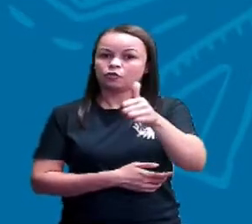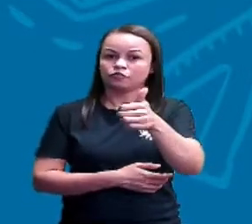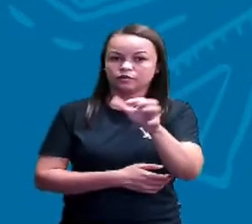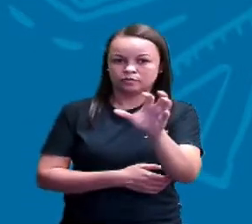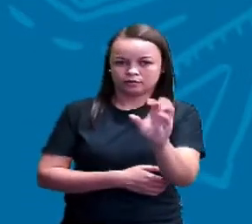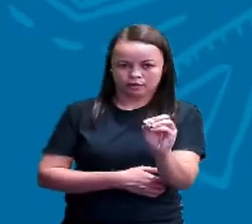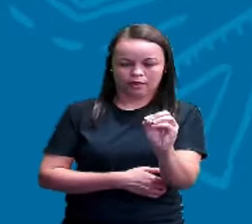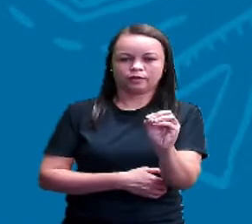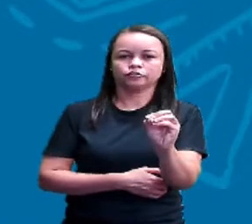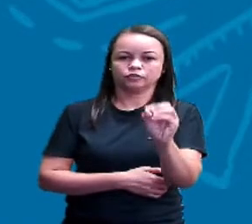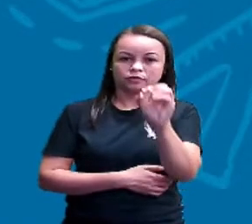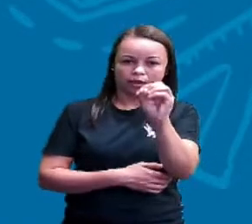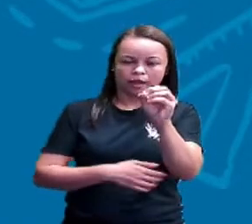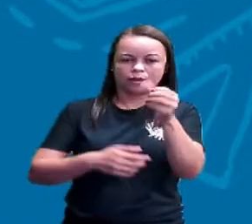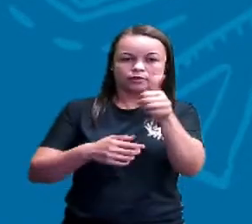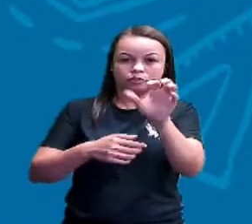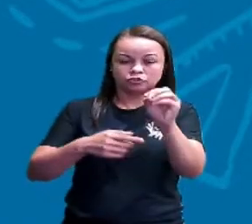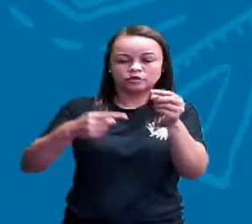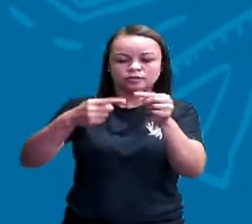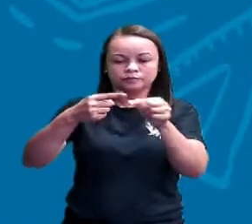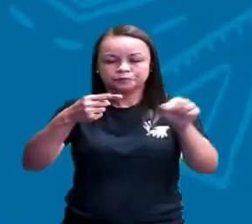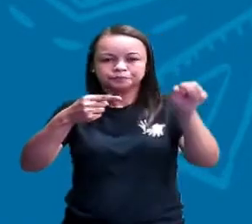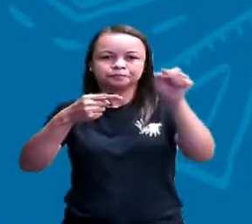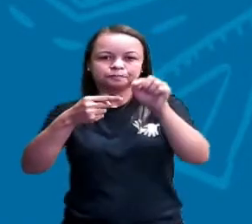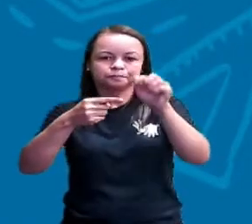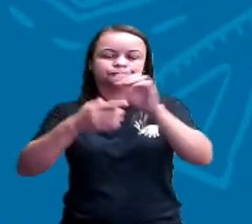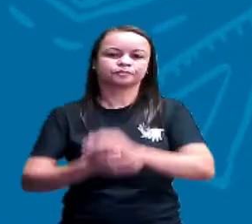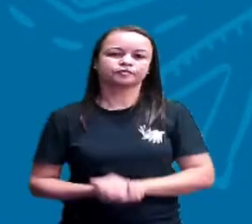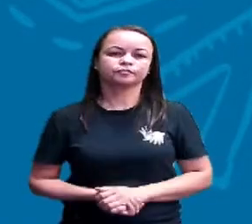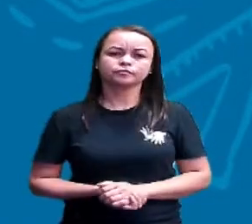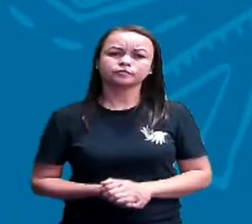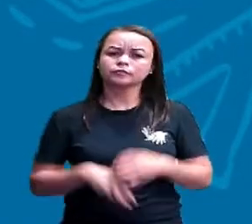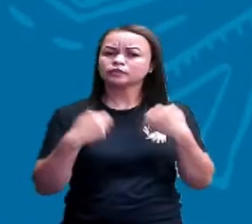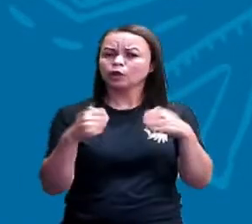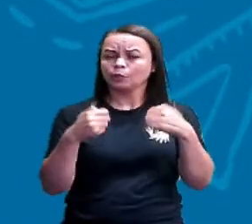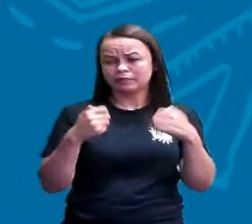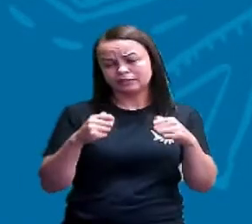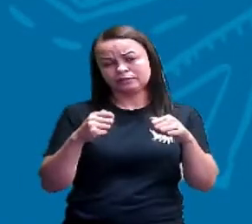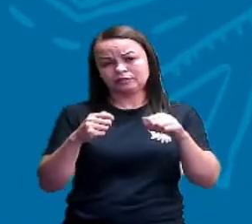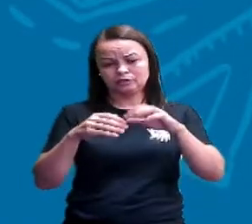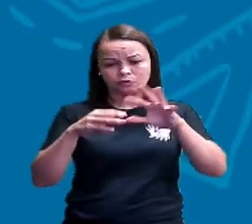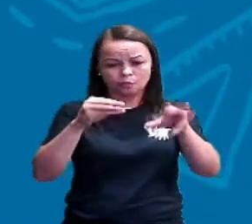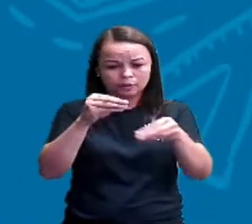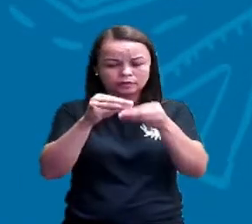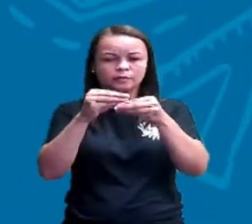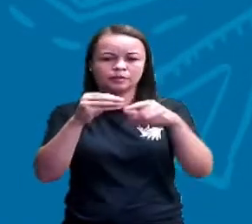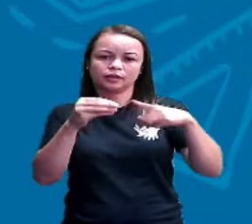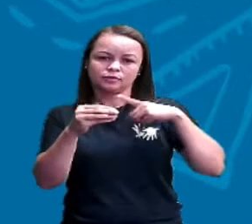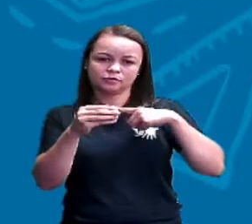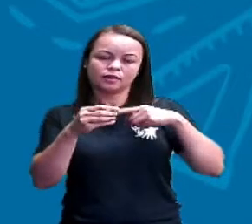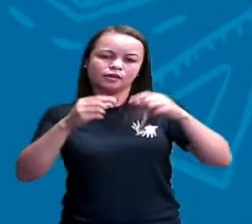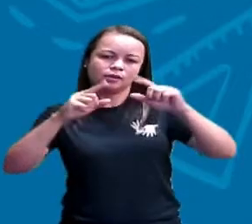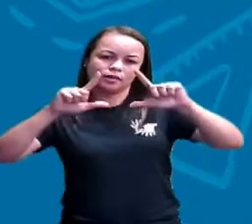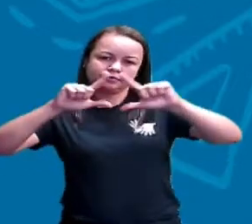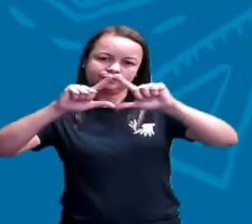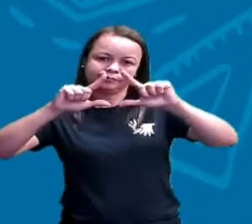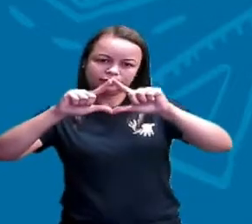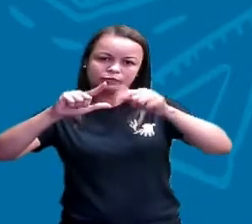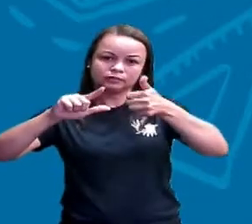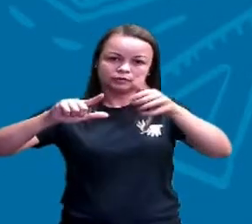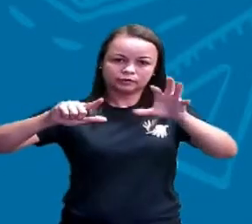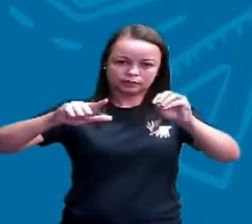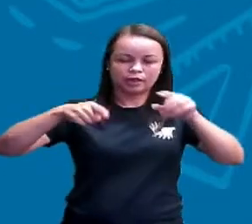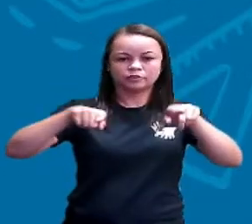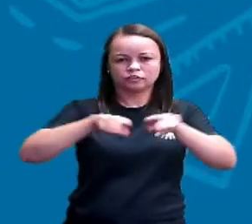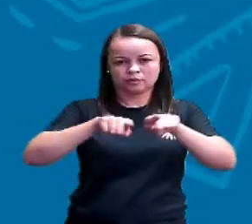10 círculos. Eu preciso completar para que fique 10 triângulos também. E aí, ó, eu acrescentei,